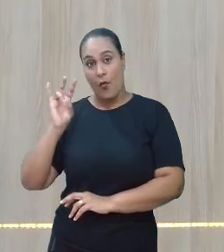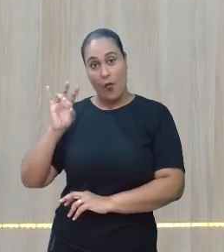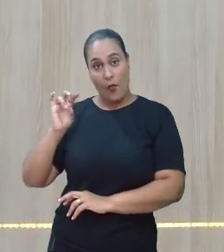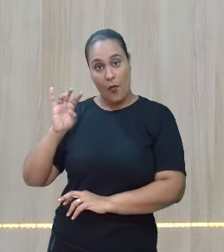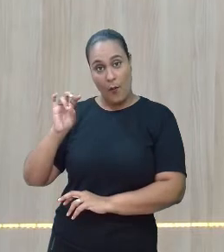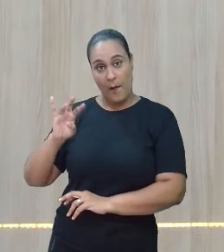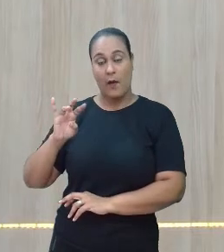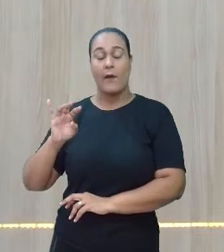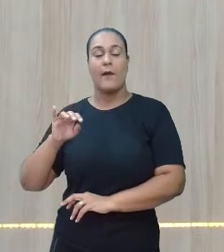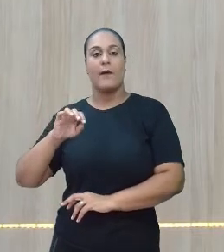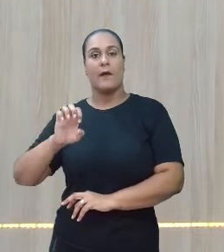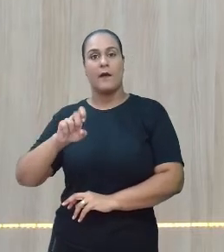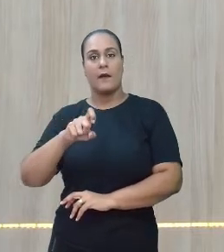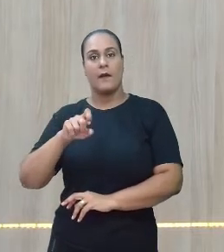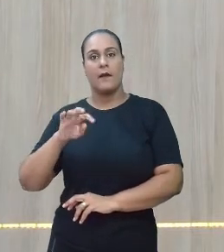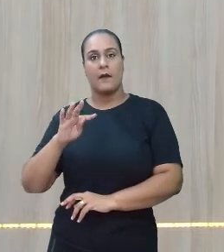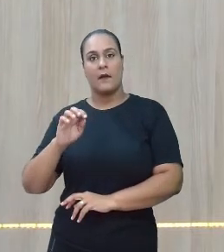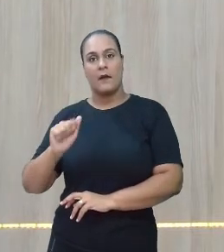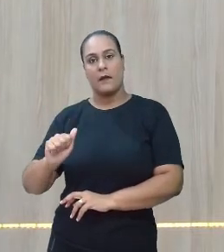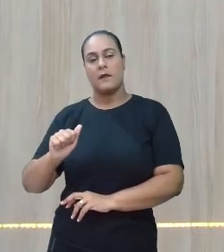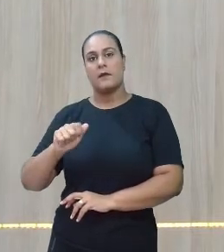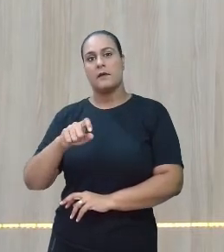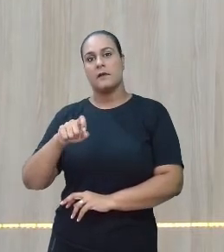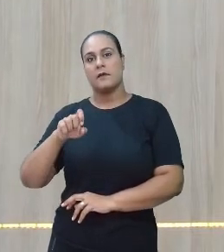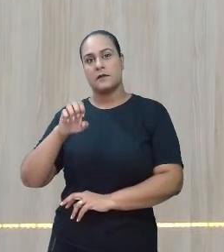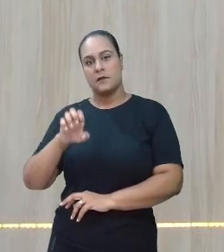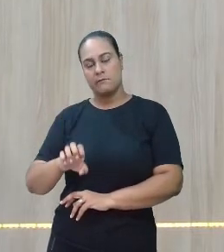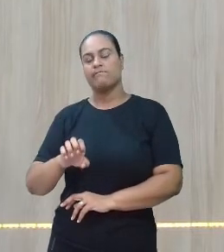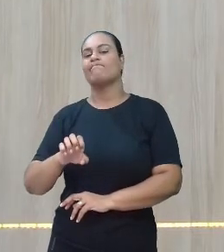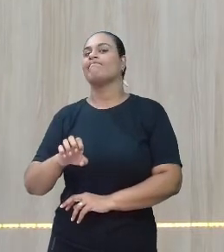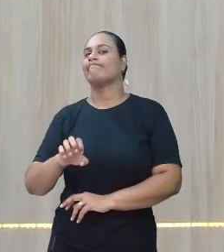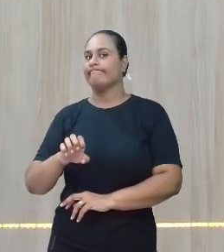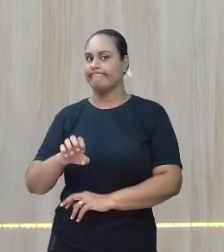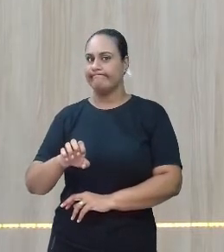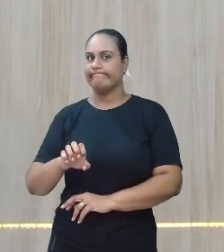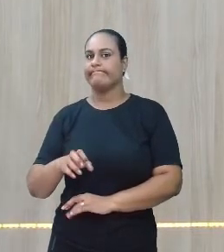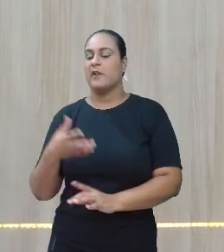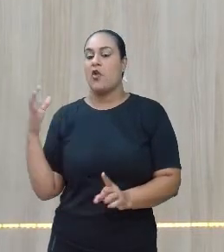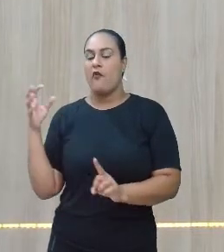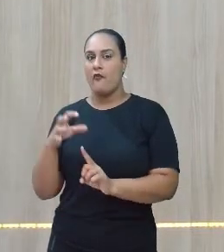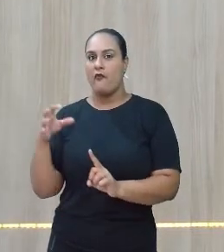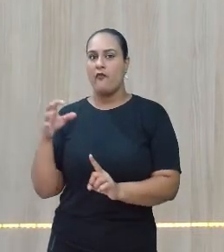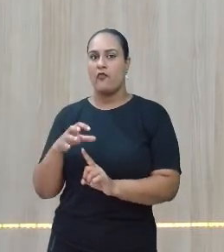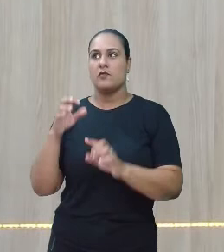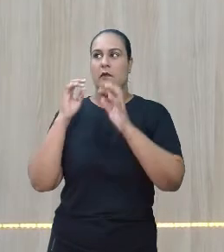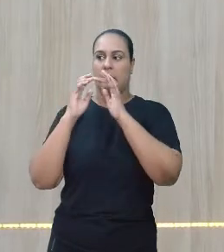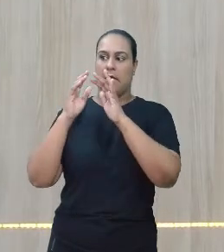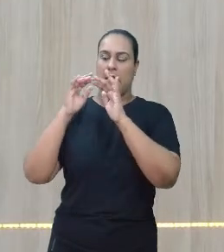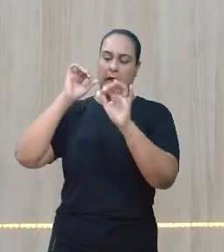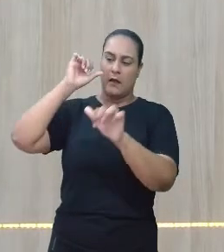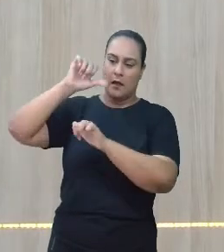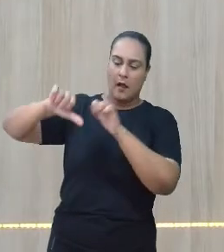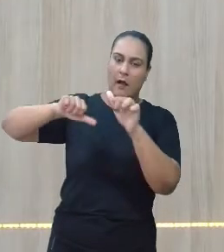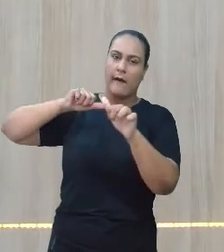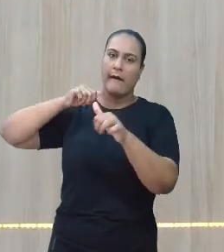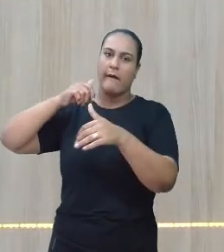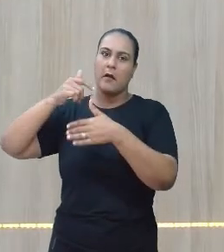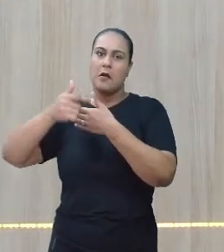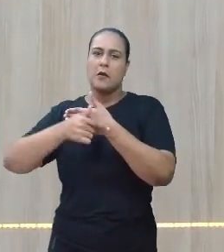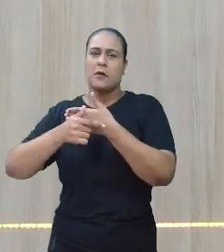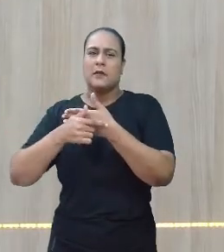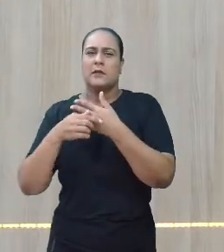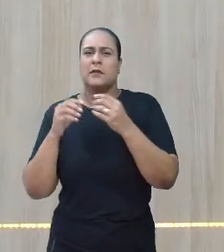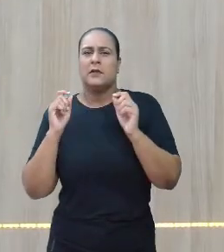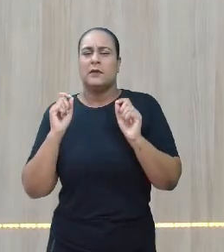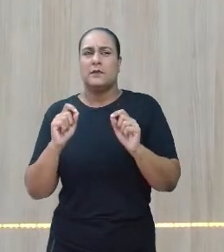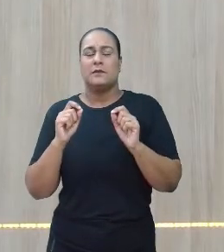êxtase, que são drogas que vão fazer isso com o indivíduo. E alterando o funcionamento, o indivíduo não, vamos dizer assim,